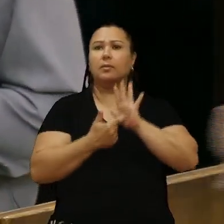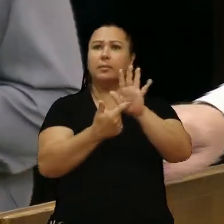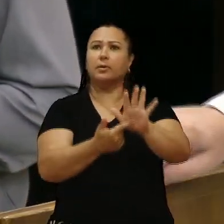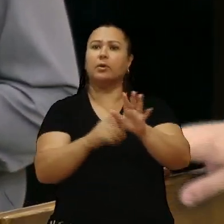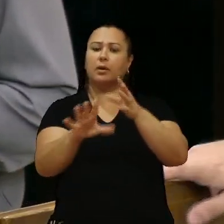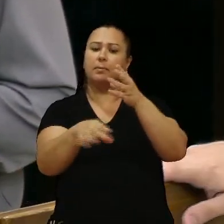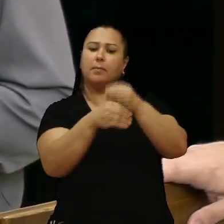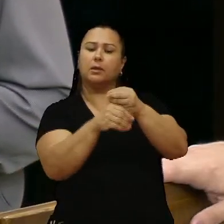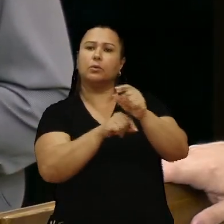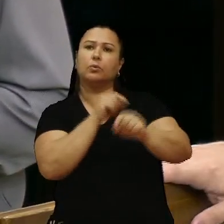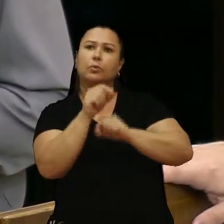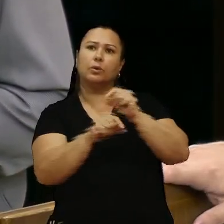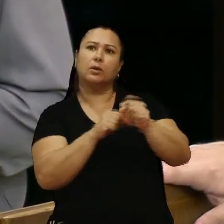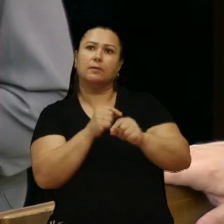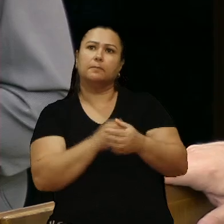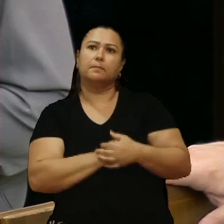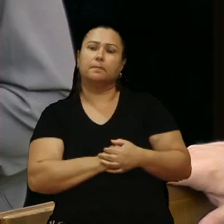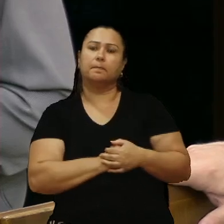emenda que